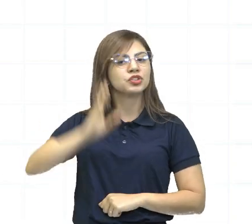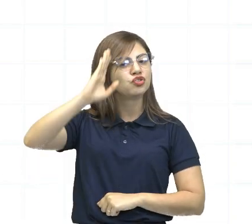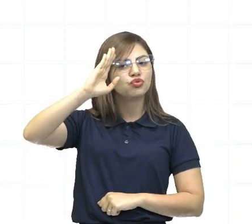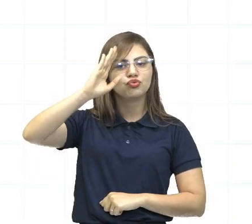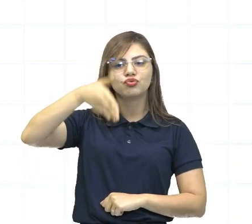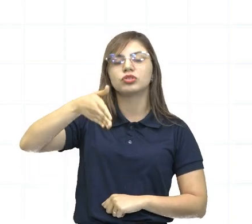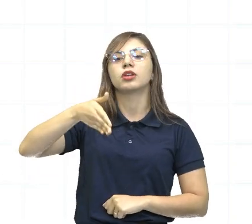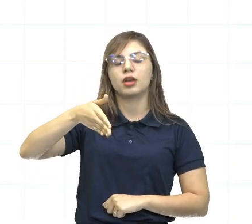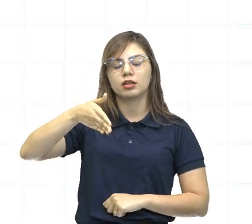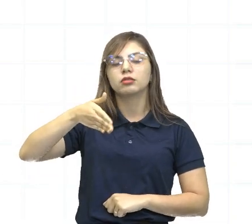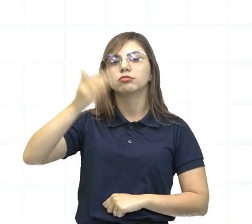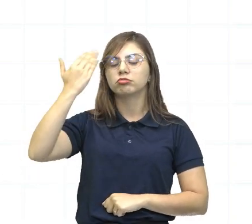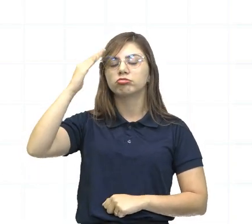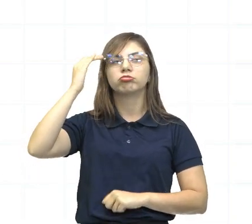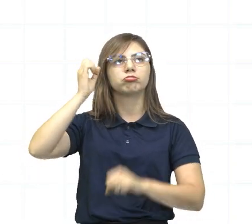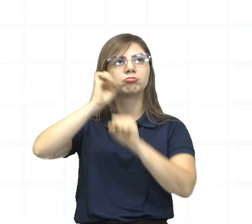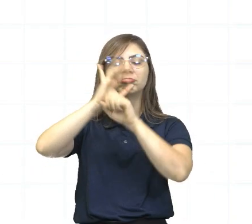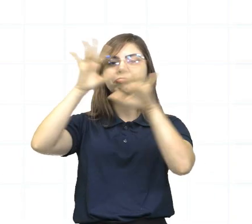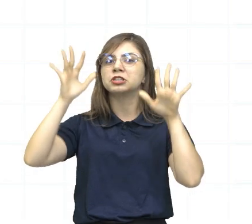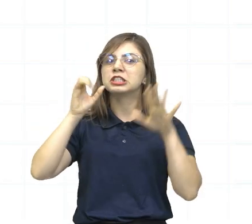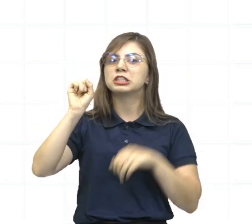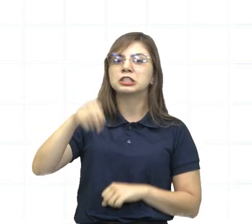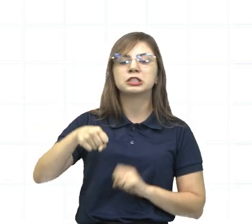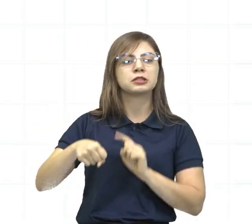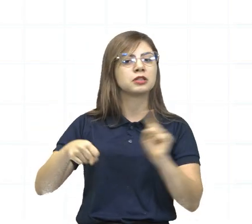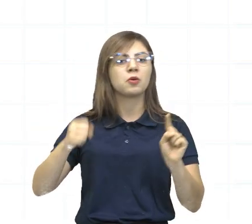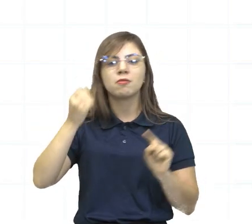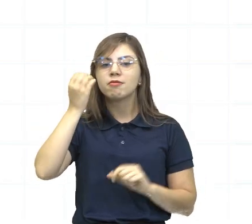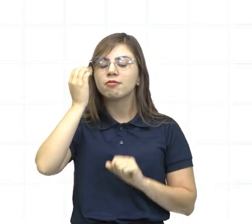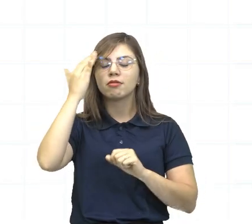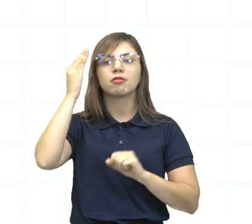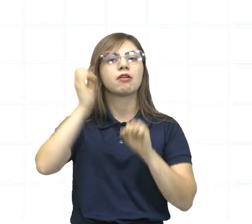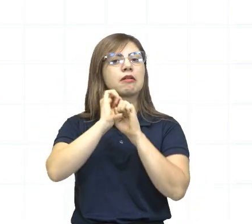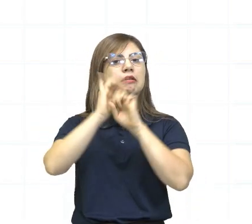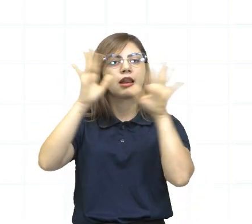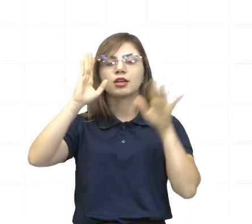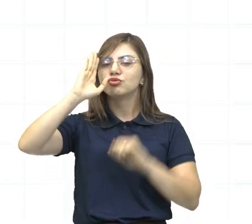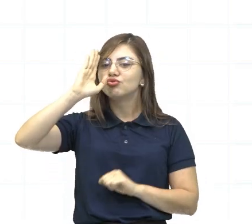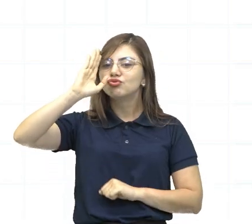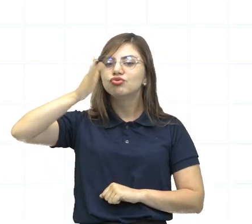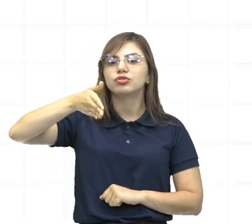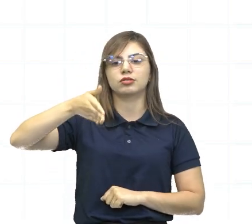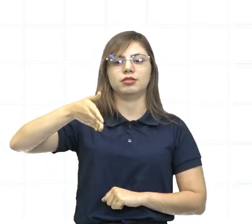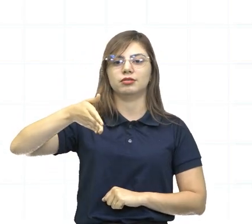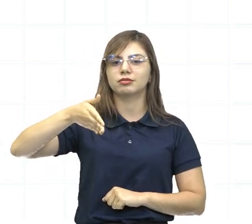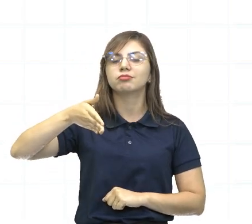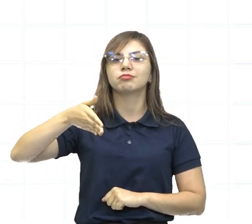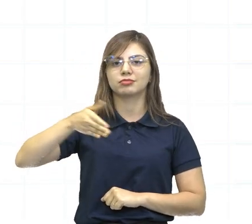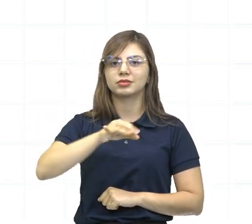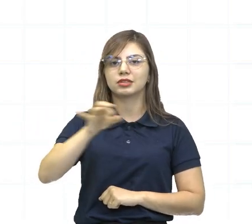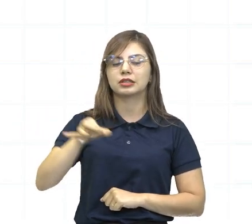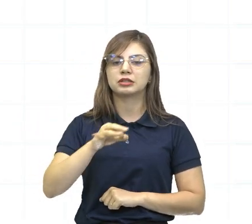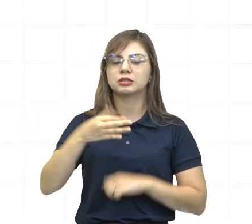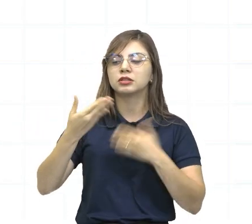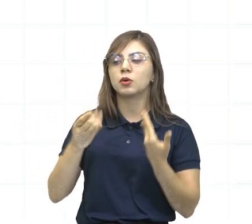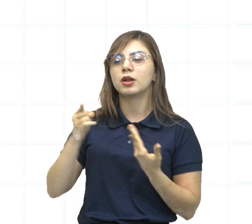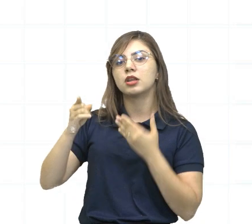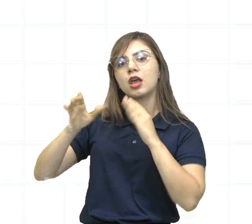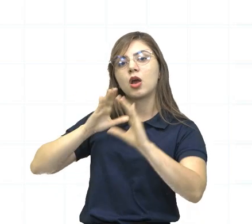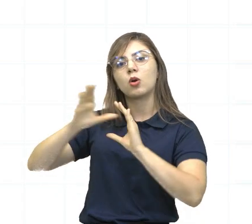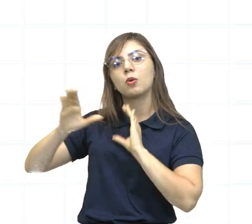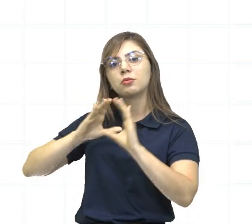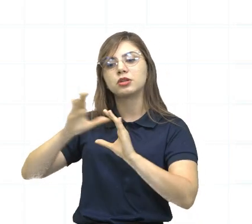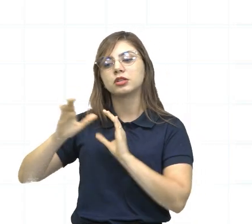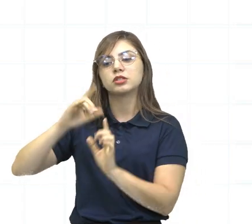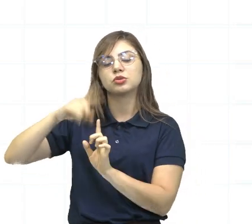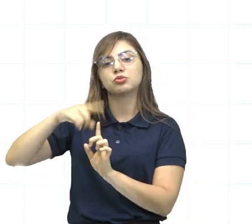Direto, claro e straightforward, quer dizer, direto, vai direto ao ponto, tá? Então, a comunicação desse tipo de cultura